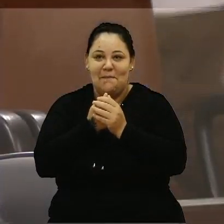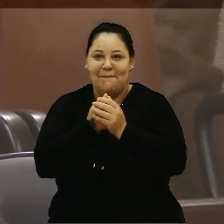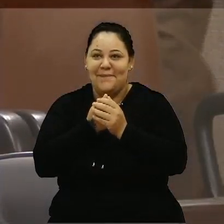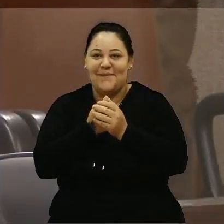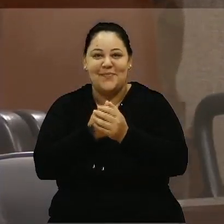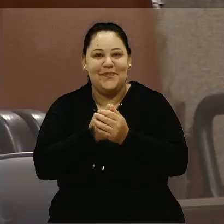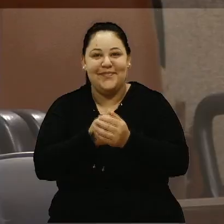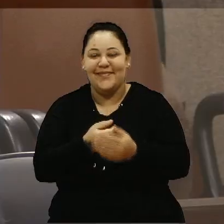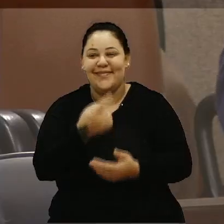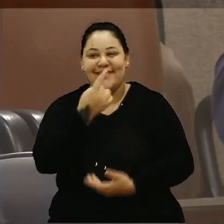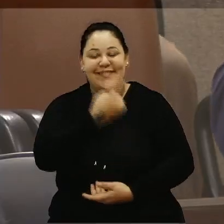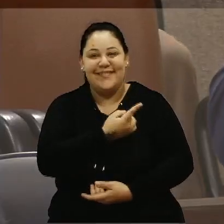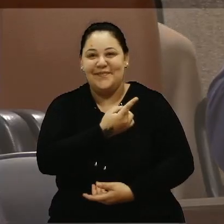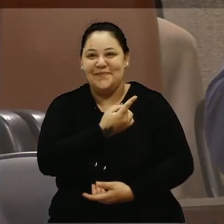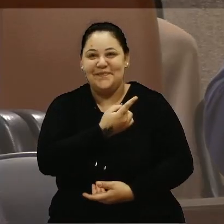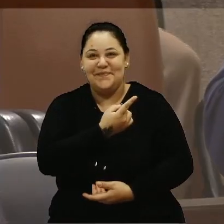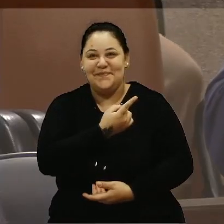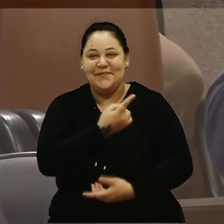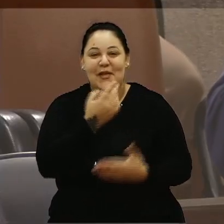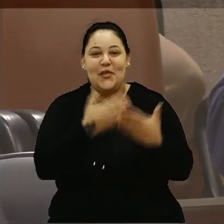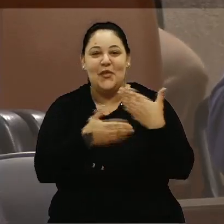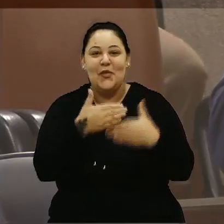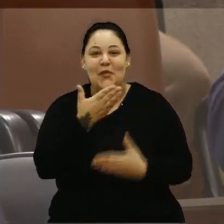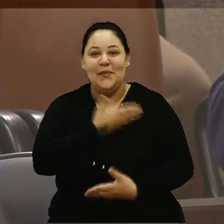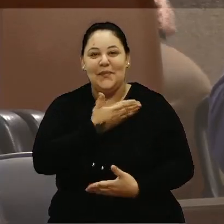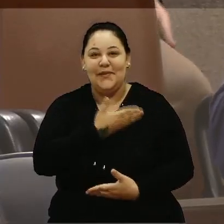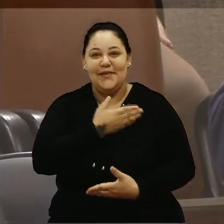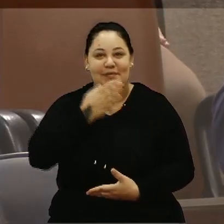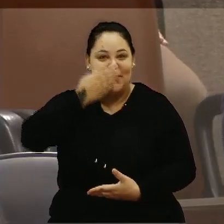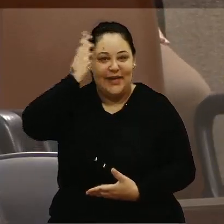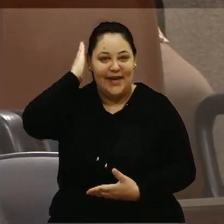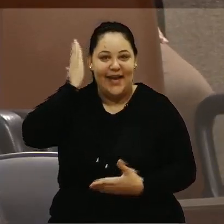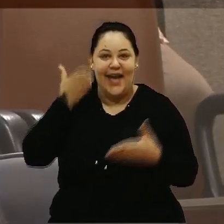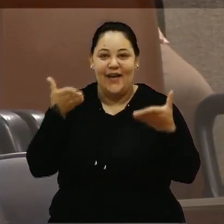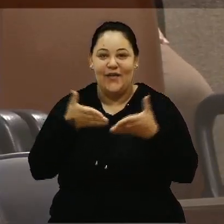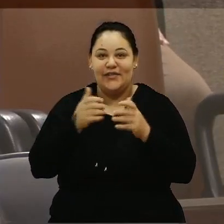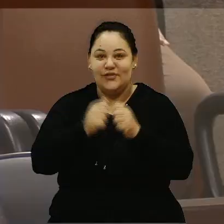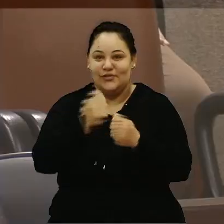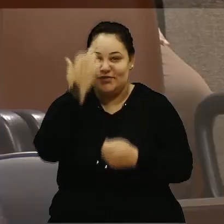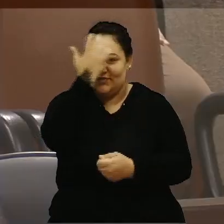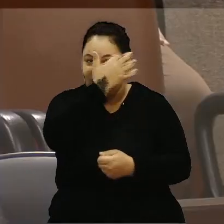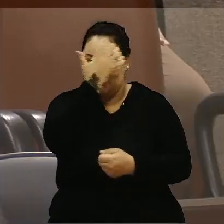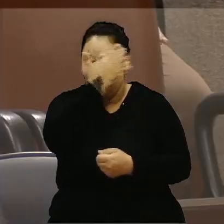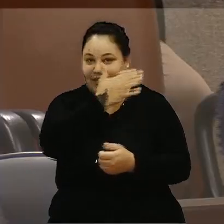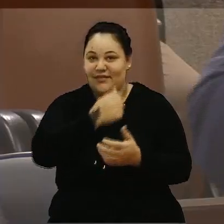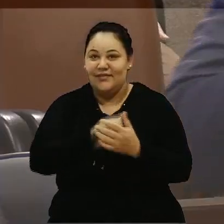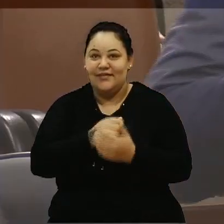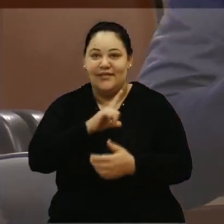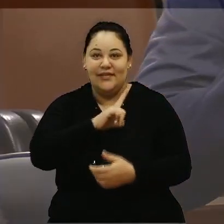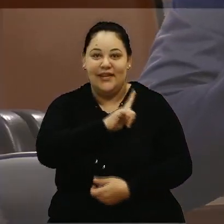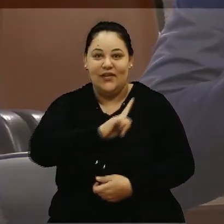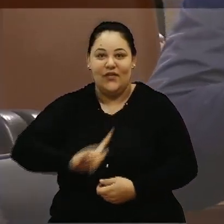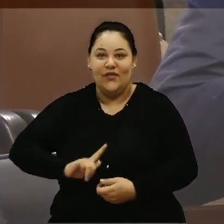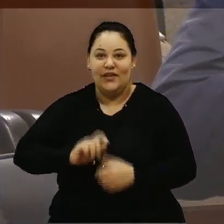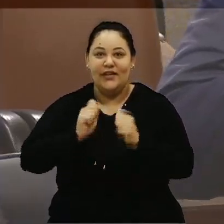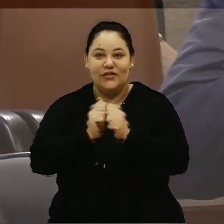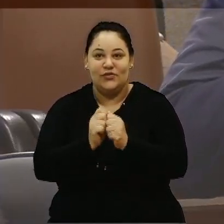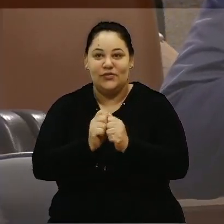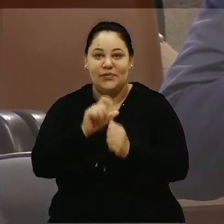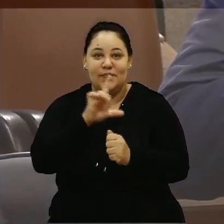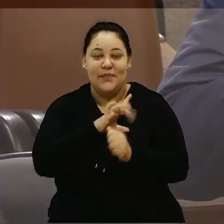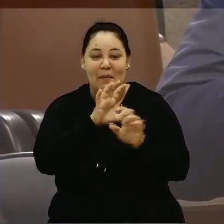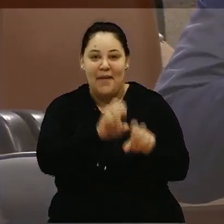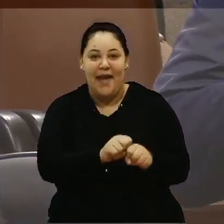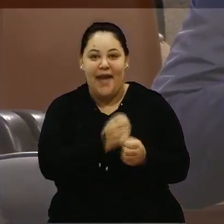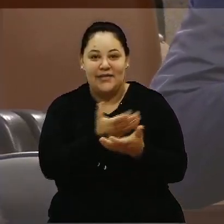Senhor que era todo amigo do Guerra, agora está com a Diló. Quando tem governo, está junto para ganhar espaço. Mas